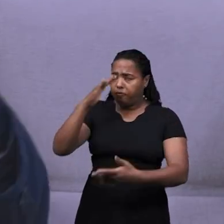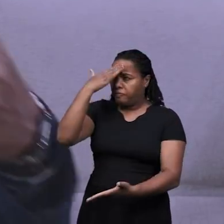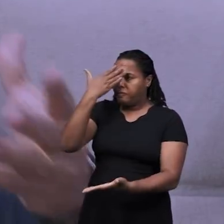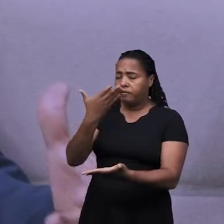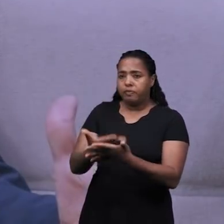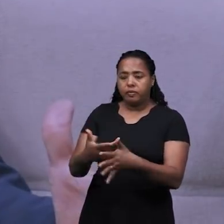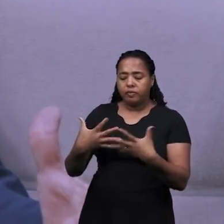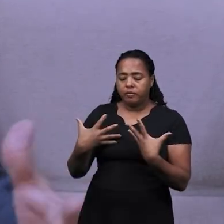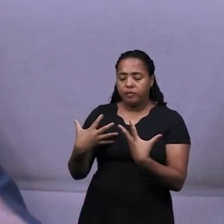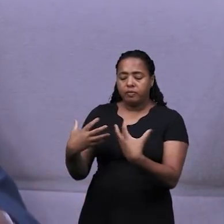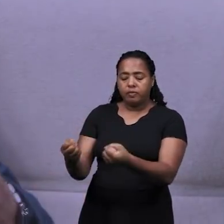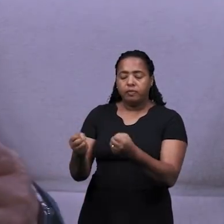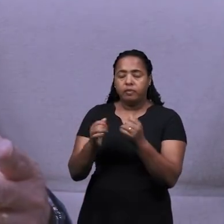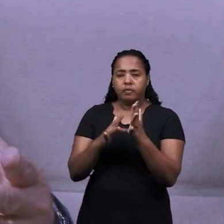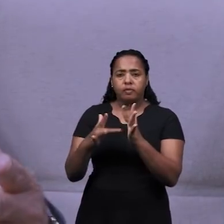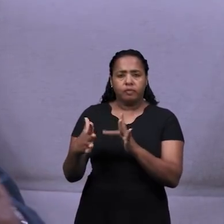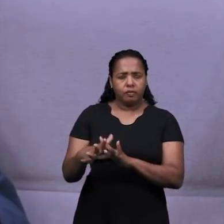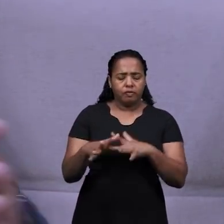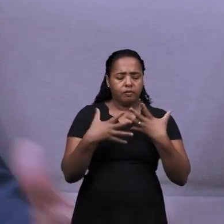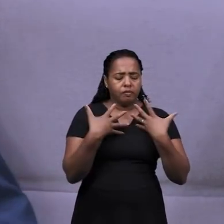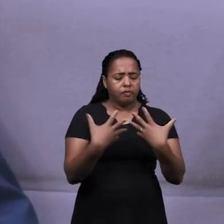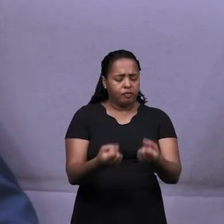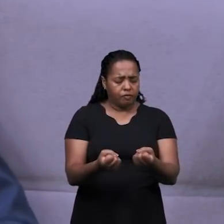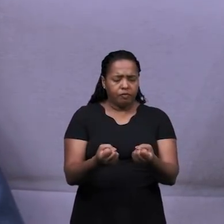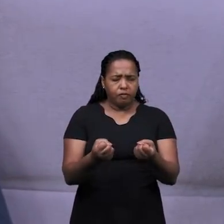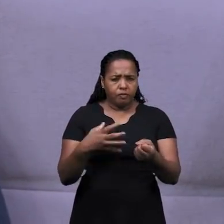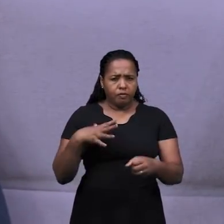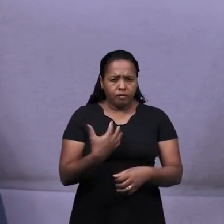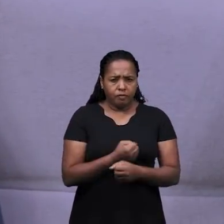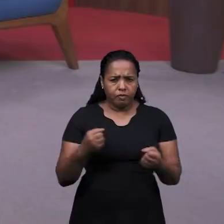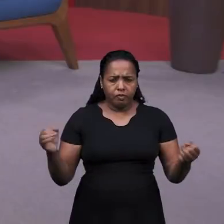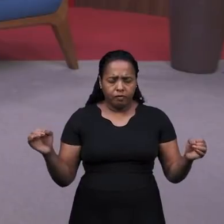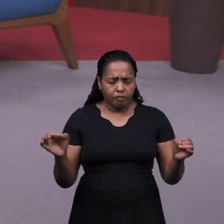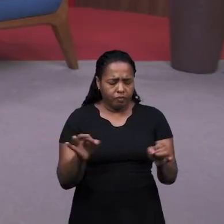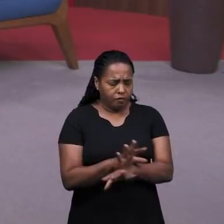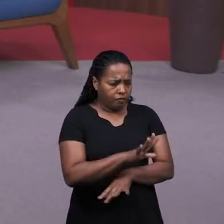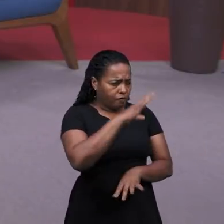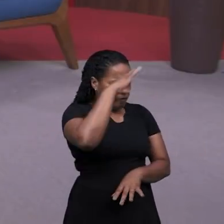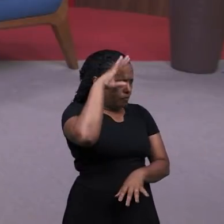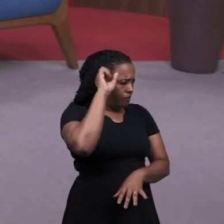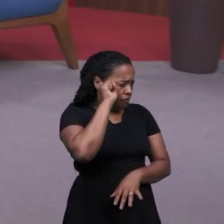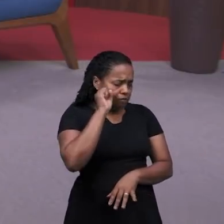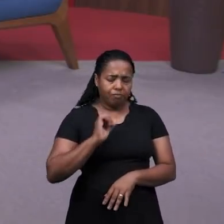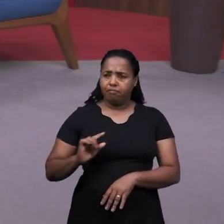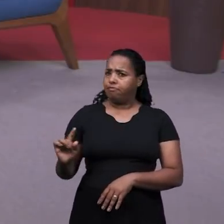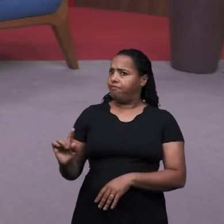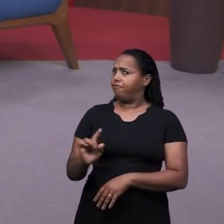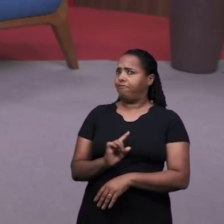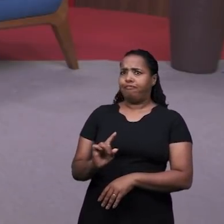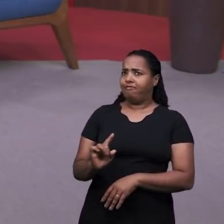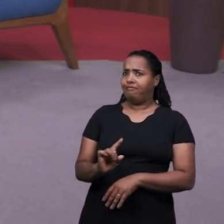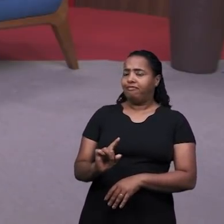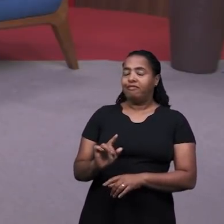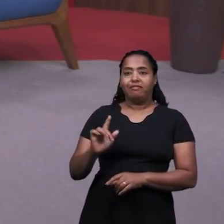e aceitar Jesus, receber a salvação e acabou, Sérgio? De forma alguma. Porque este é o início. É